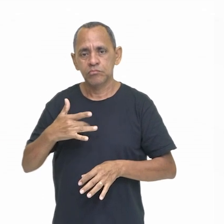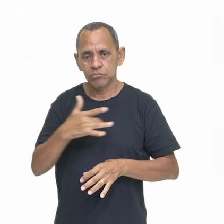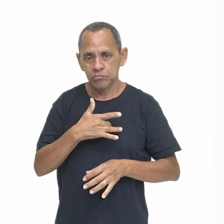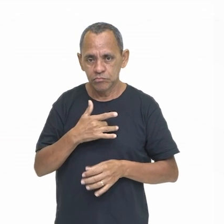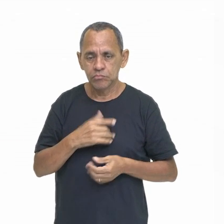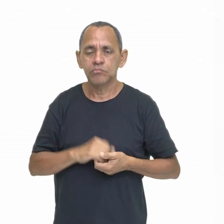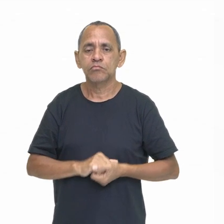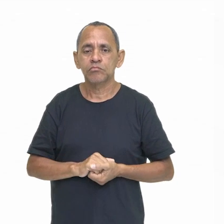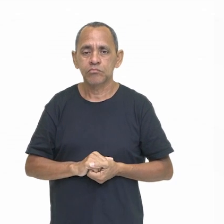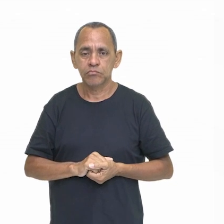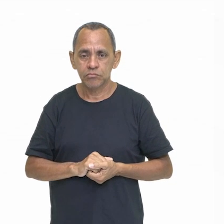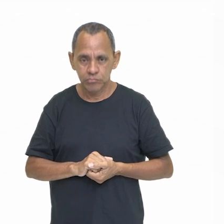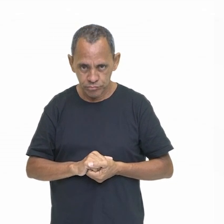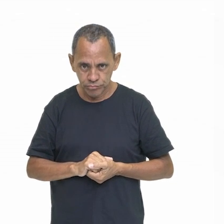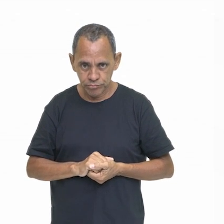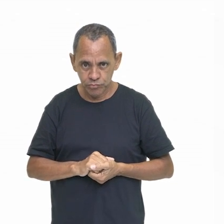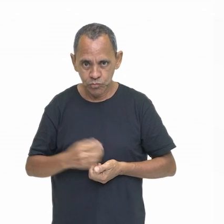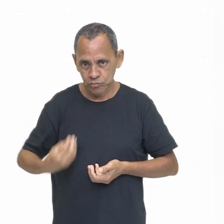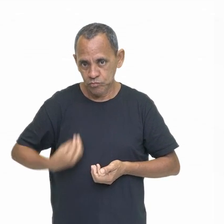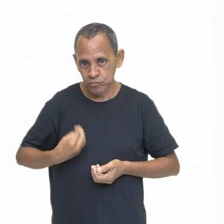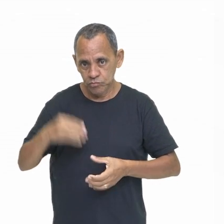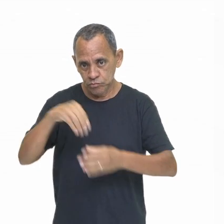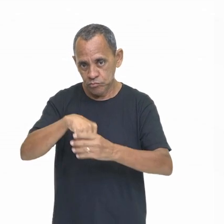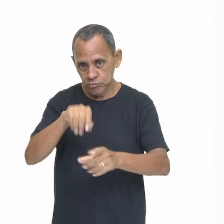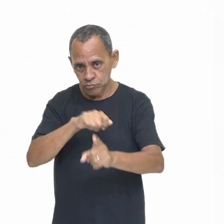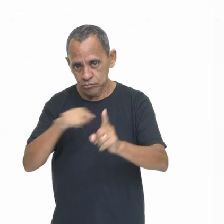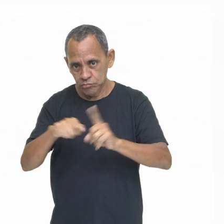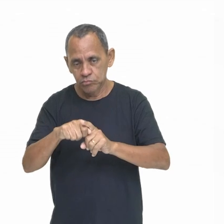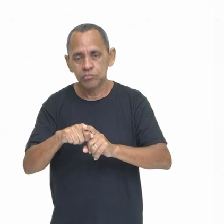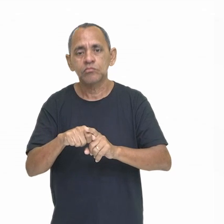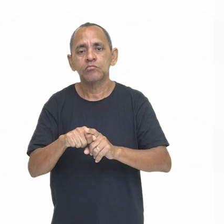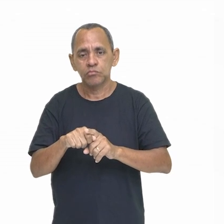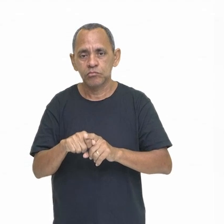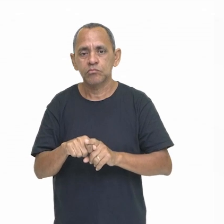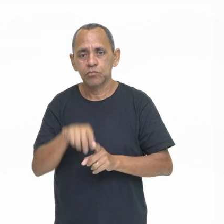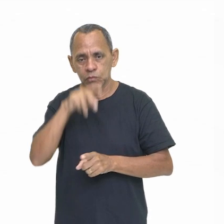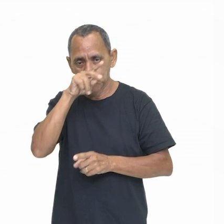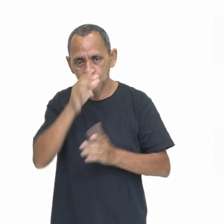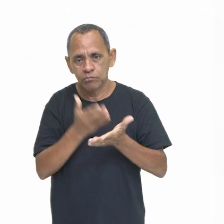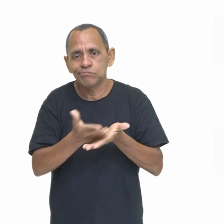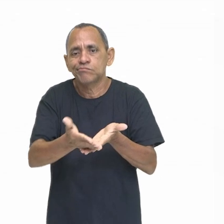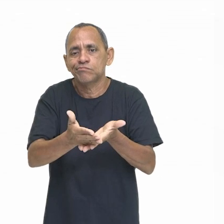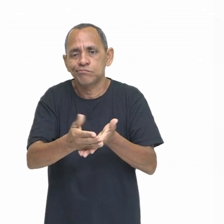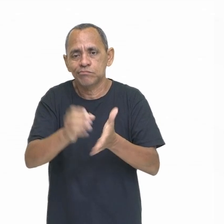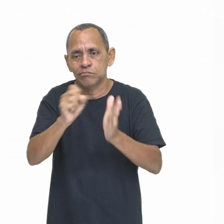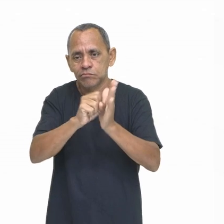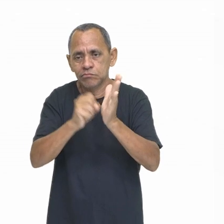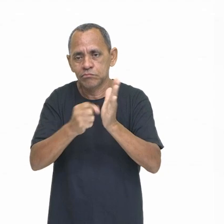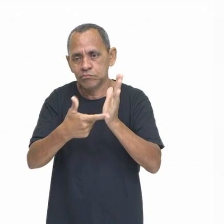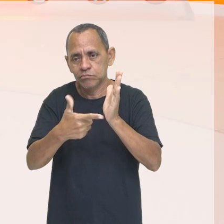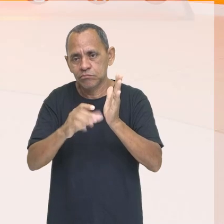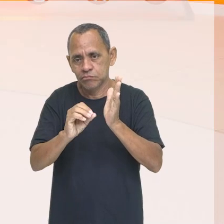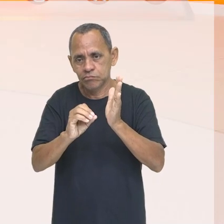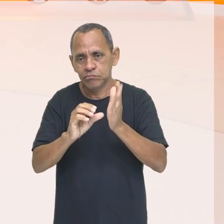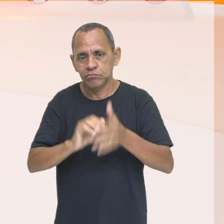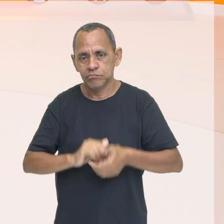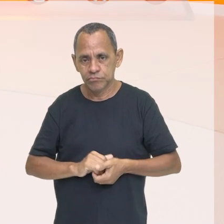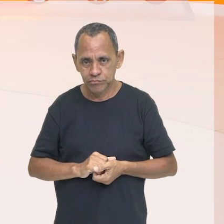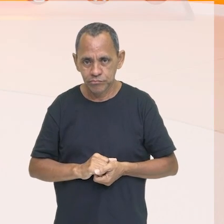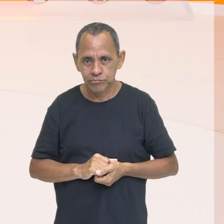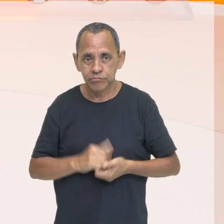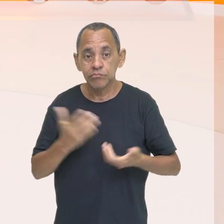né, etc. Esses direitos, eles ganharam força a partir do século XX. Muito bem.